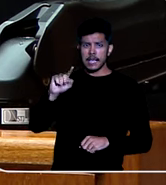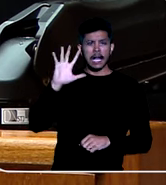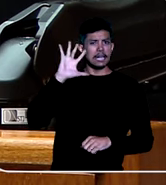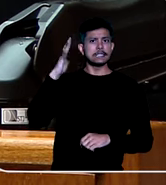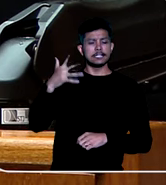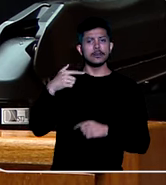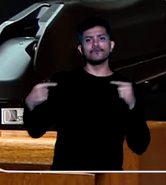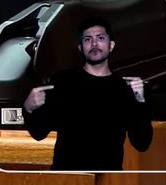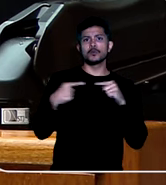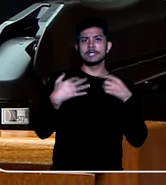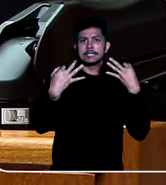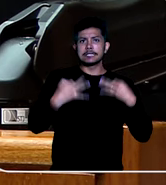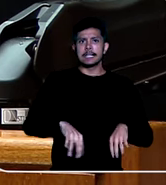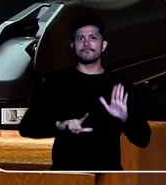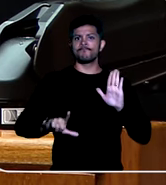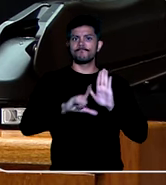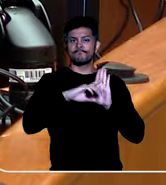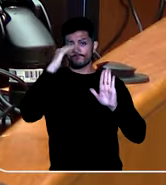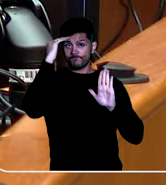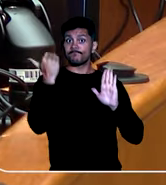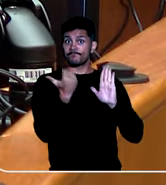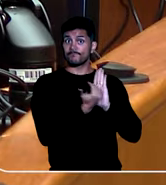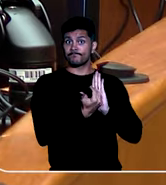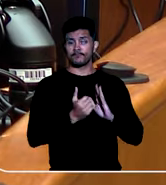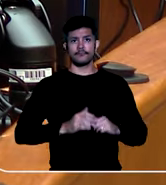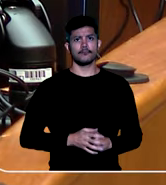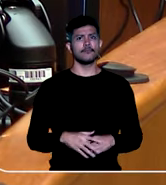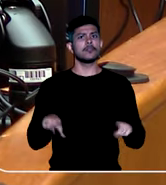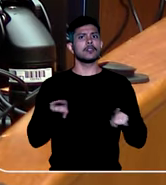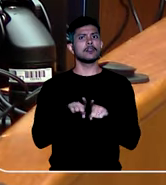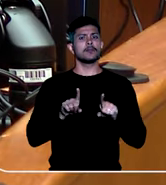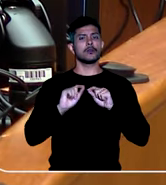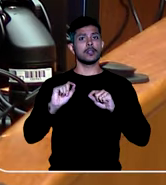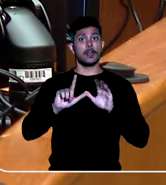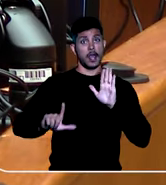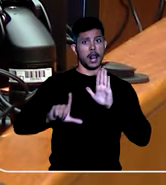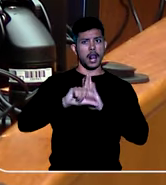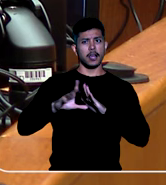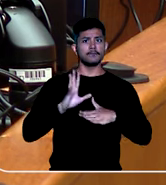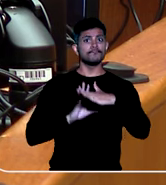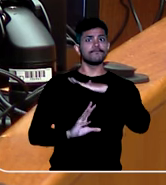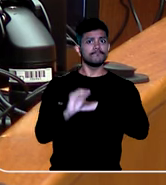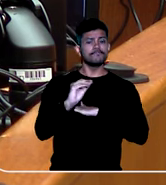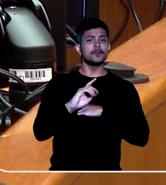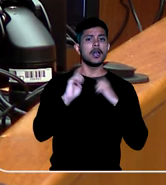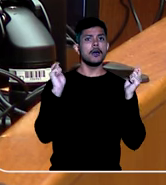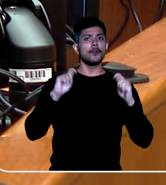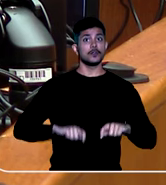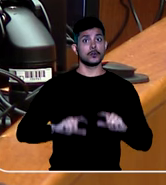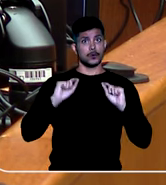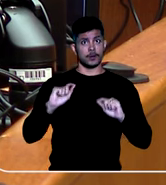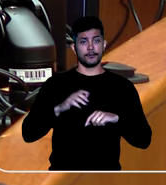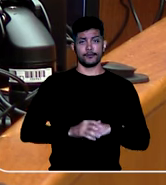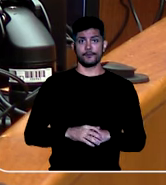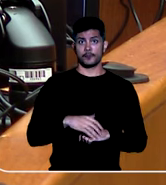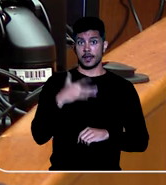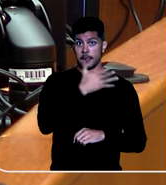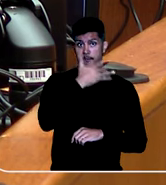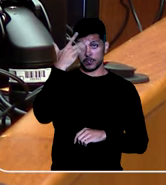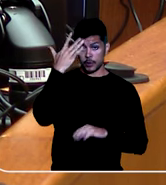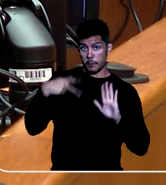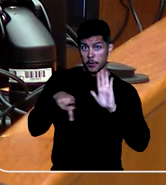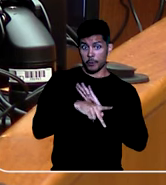legais para ser homologada no Brasil, além de concluir que a lei de migração possibilitou que o brasileiro nato,